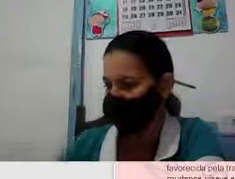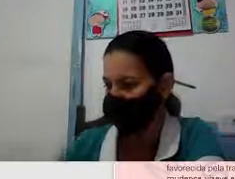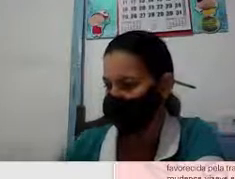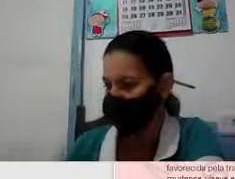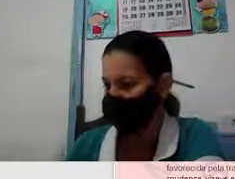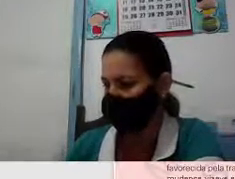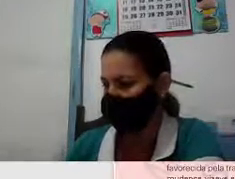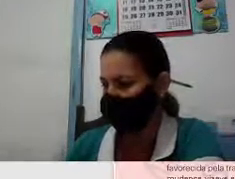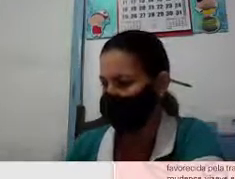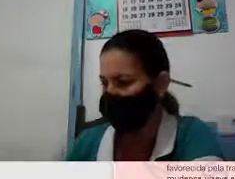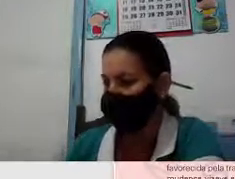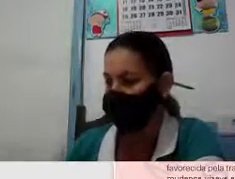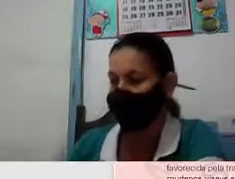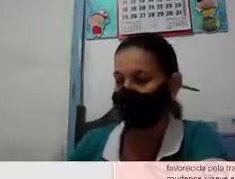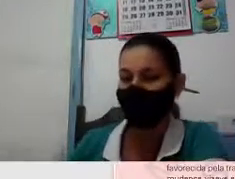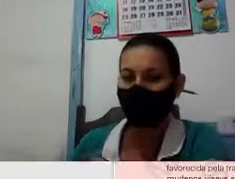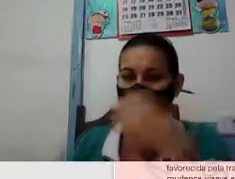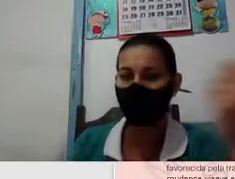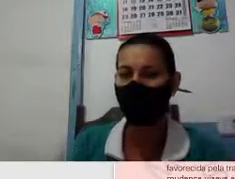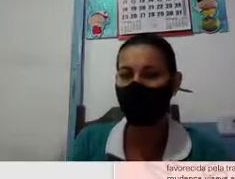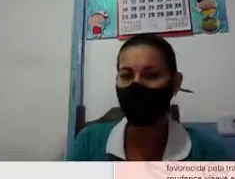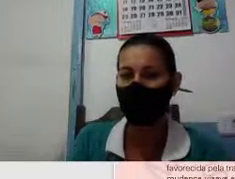colonial português.